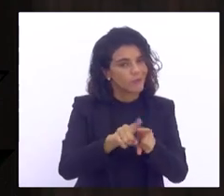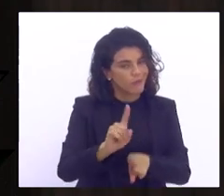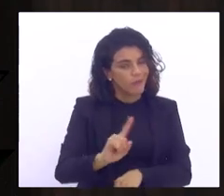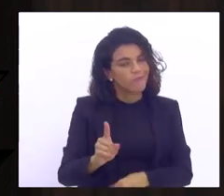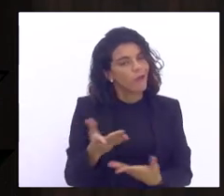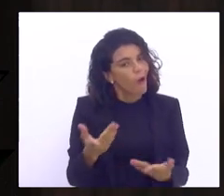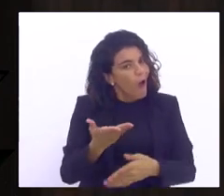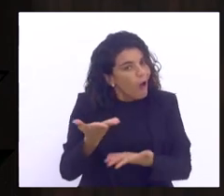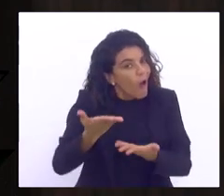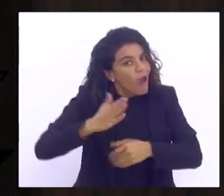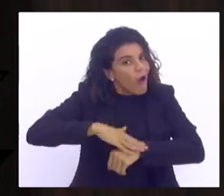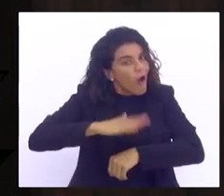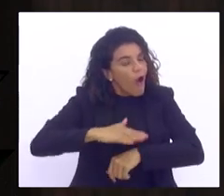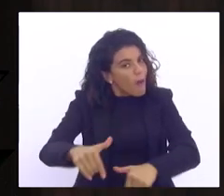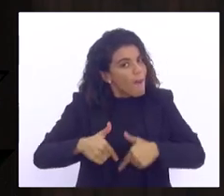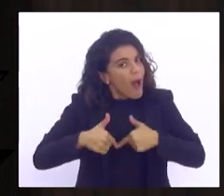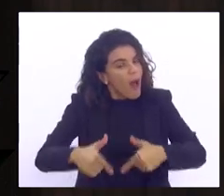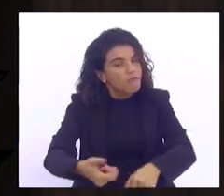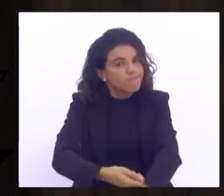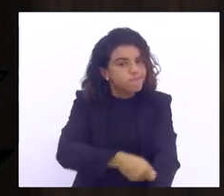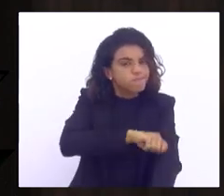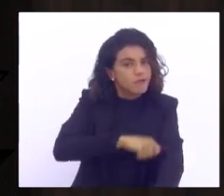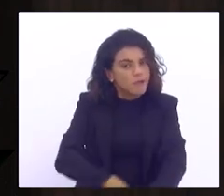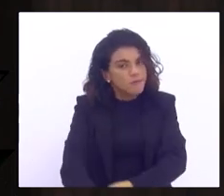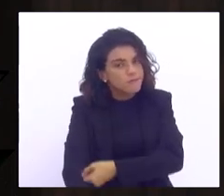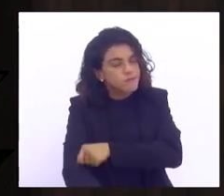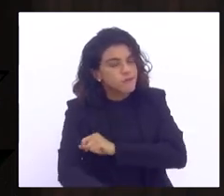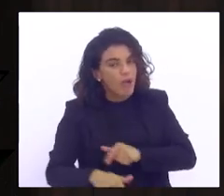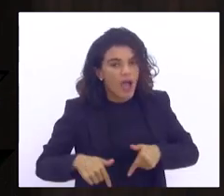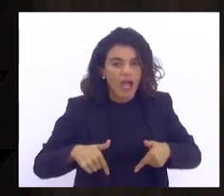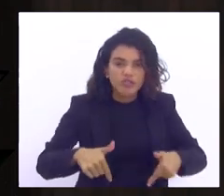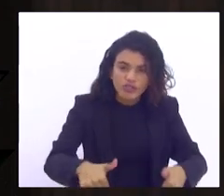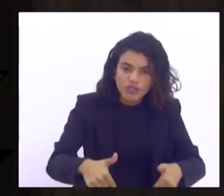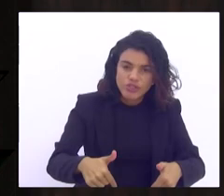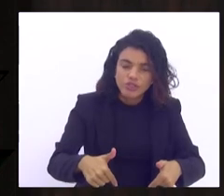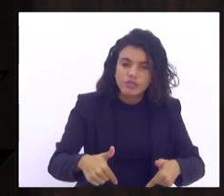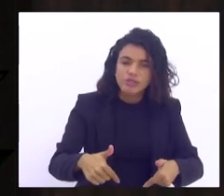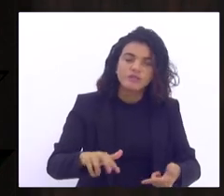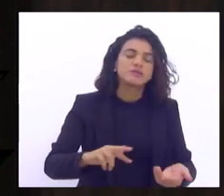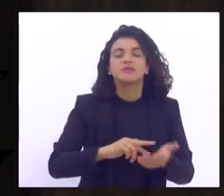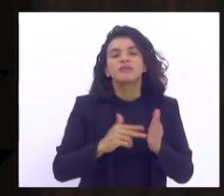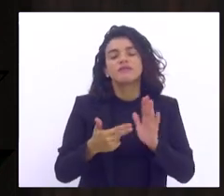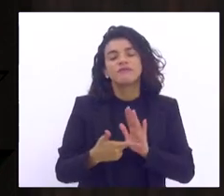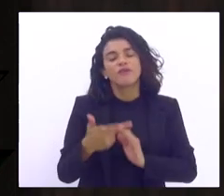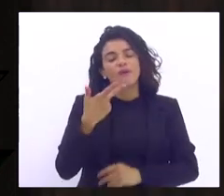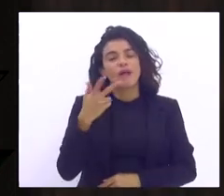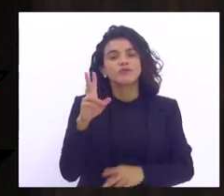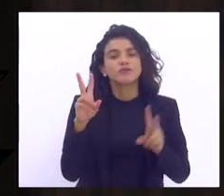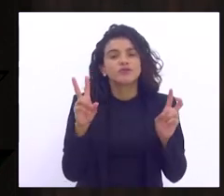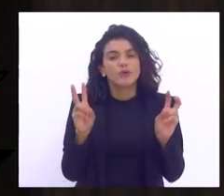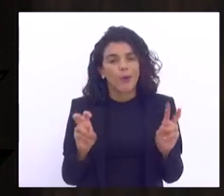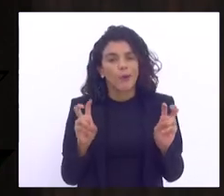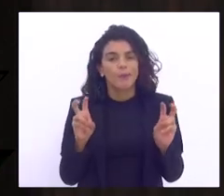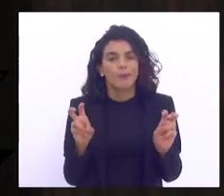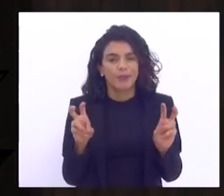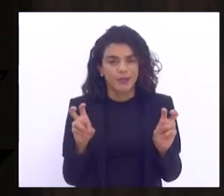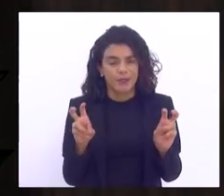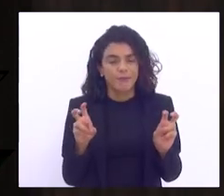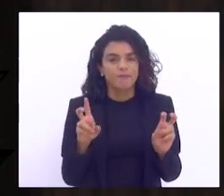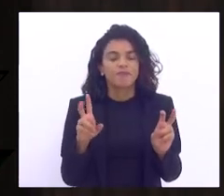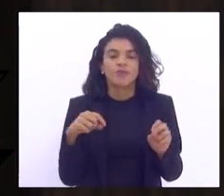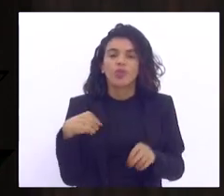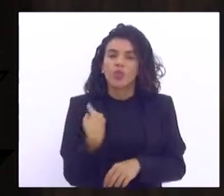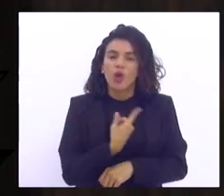é hora de agir. E, quando eu falo agir, é óbvio que eu estou me referindo a que nós